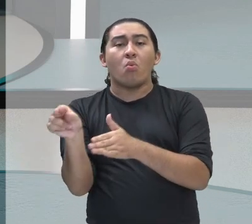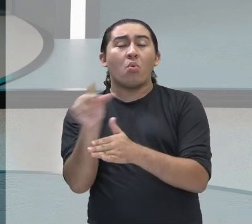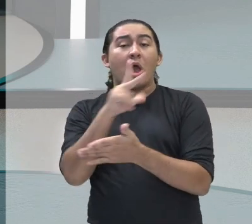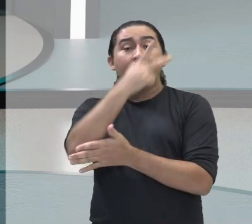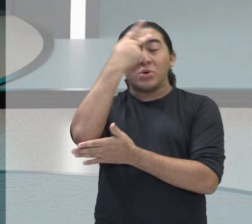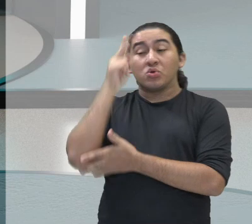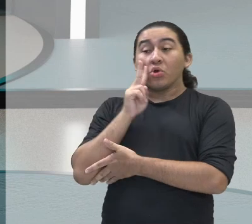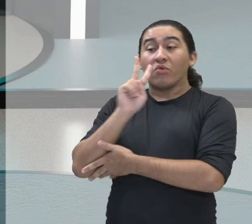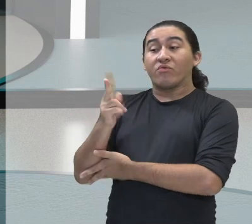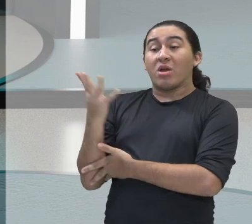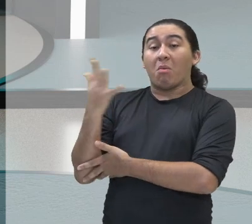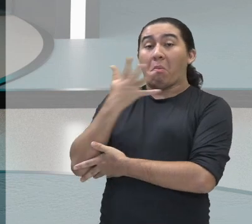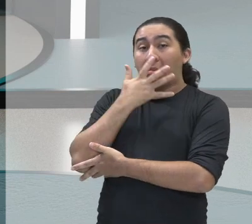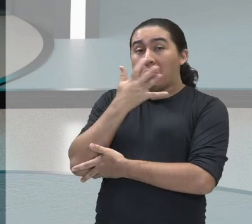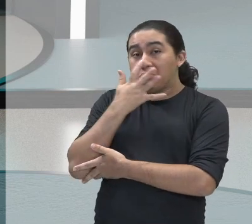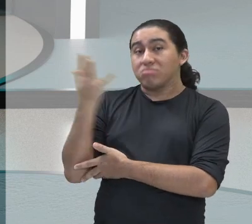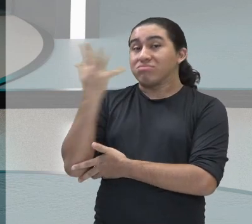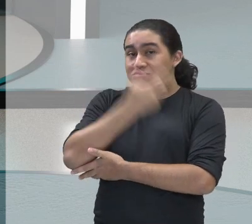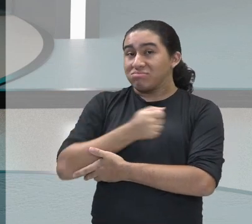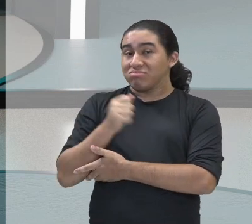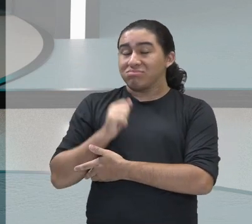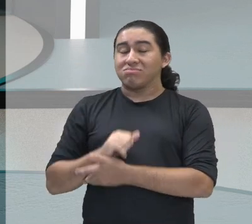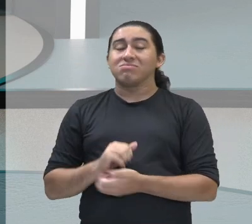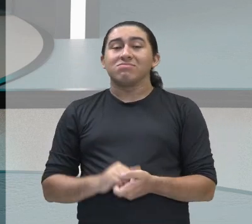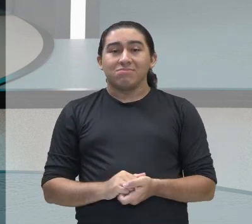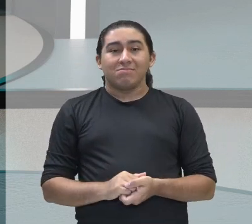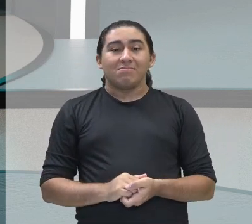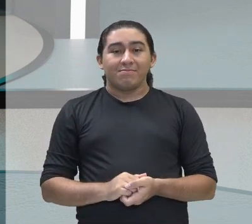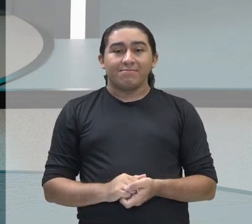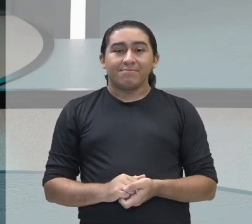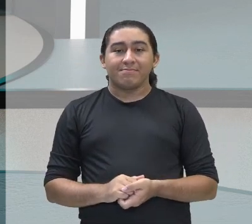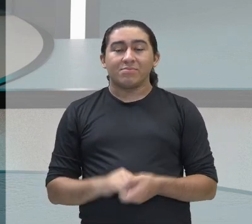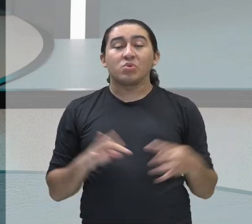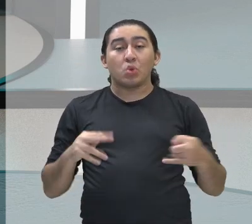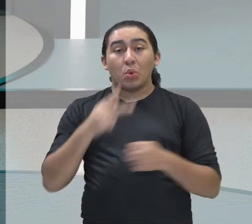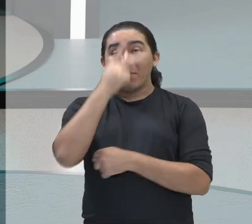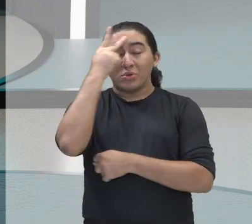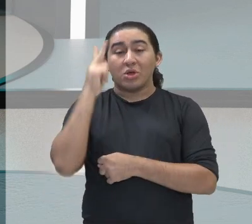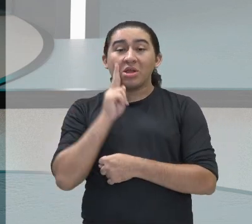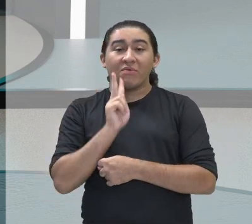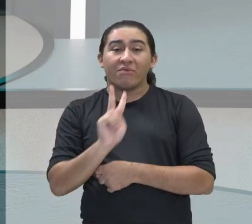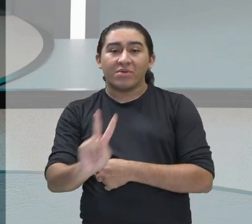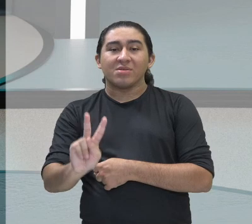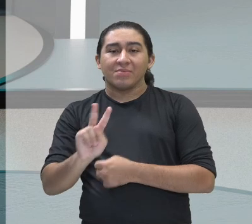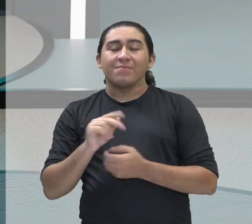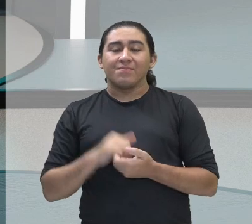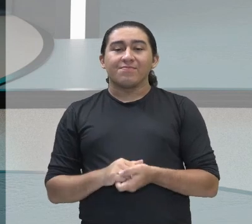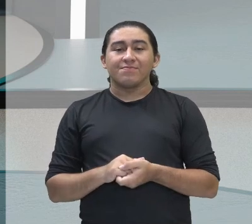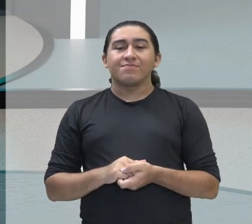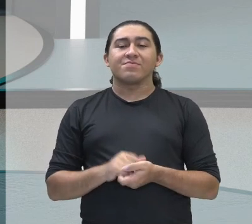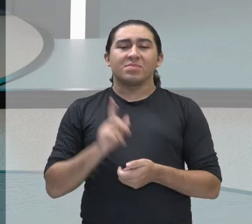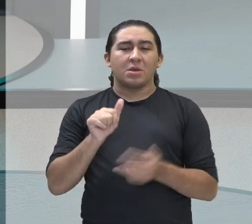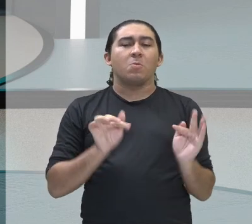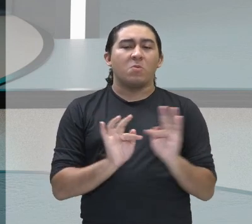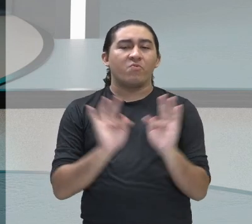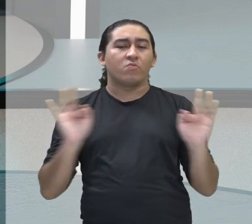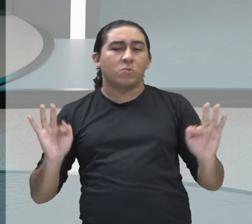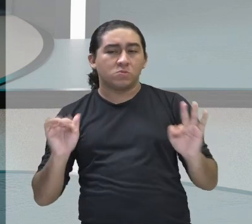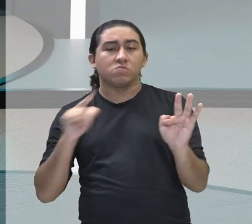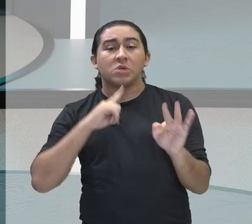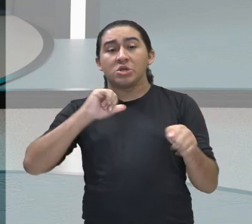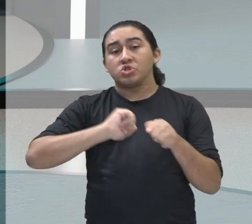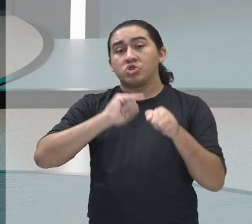cativando todos que ouviam, né, todos que estavam assistindo esse pouso dele ali. é uma frase, então, que traz um